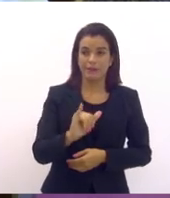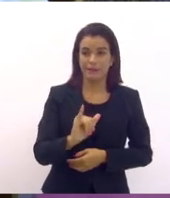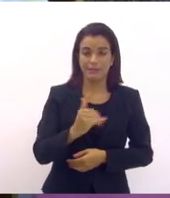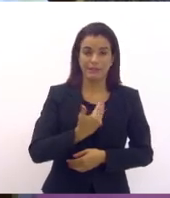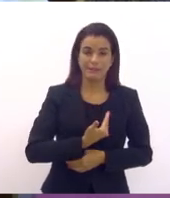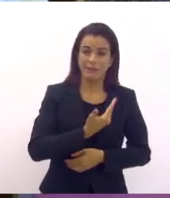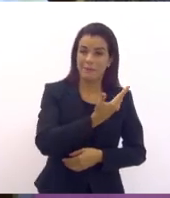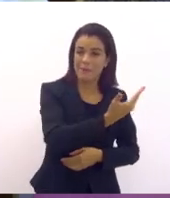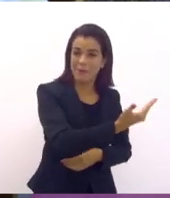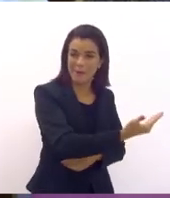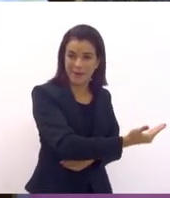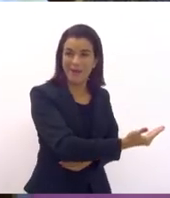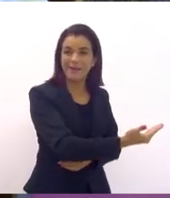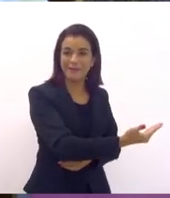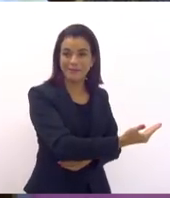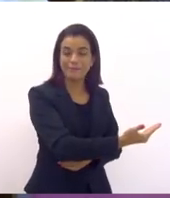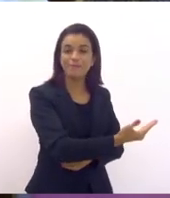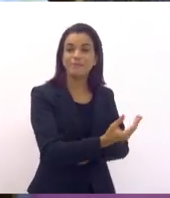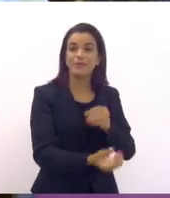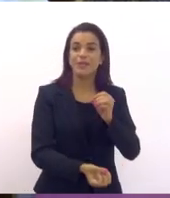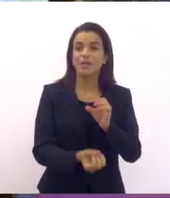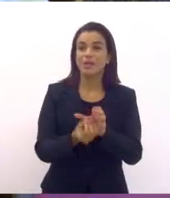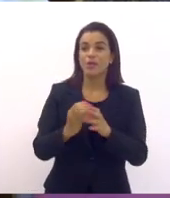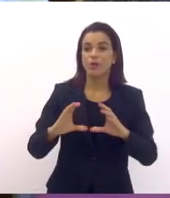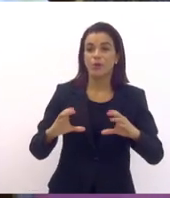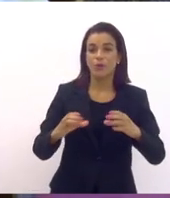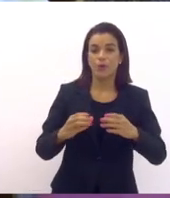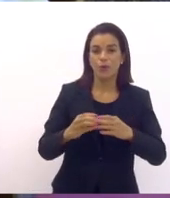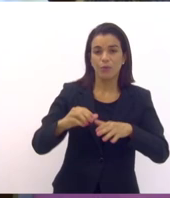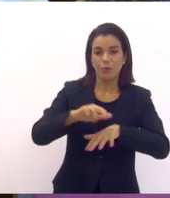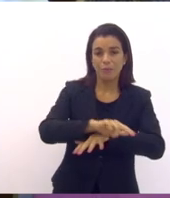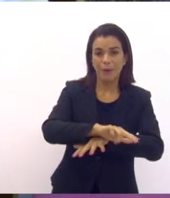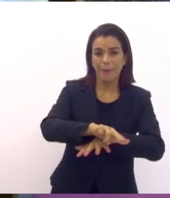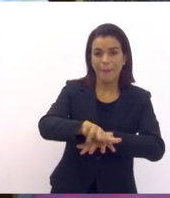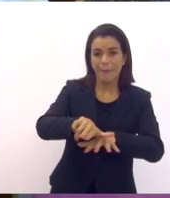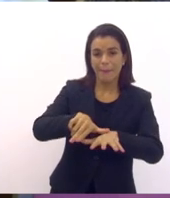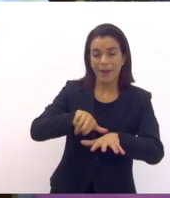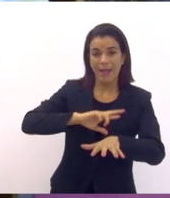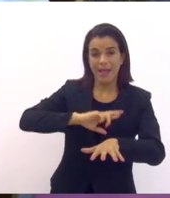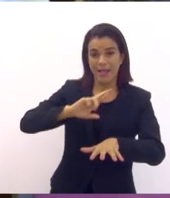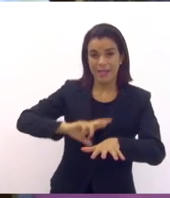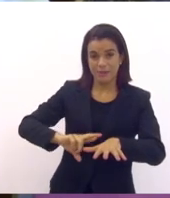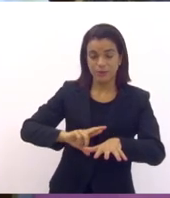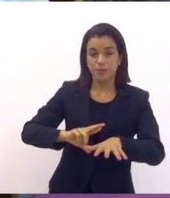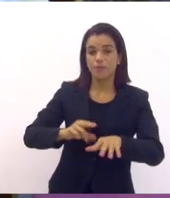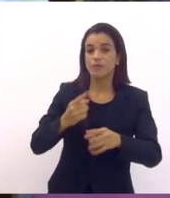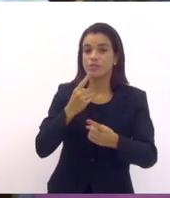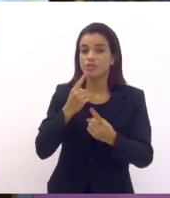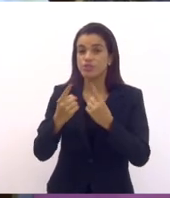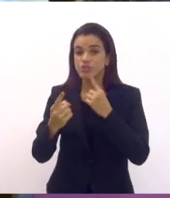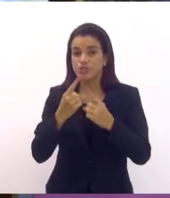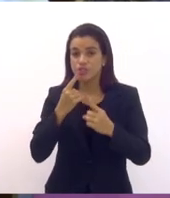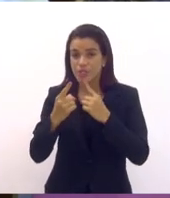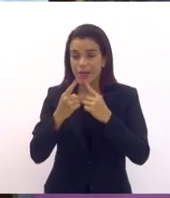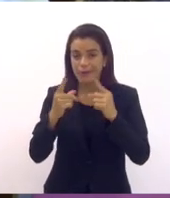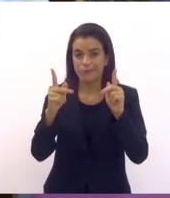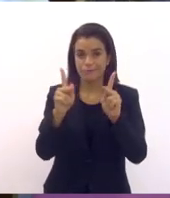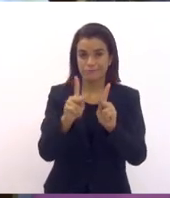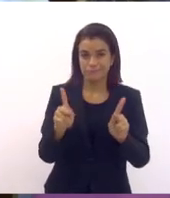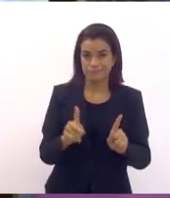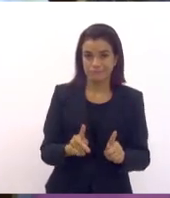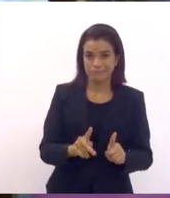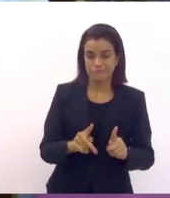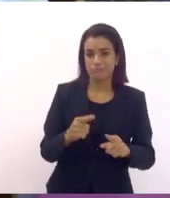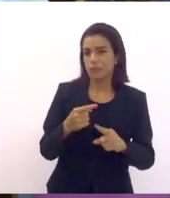ao lado criou o grupo interreligioso chamado diálogo e paz porque só o